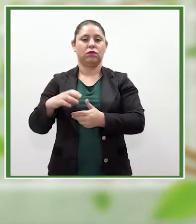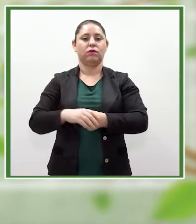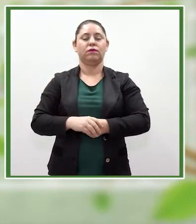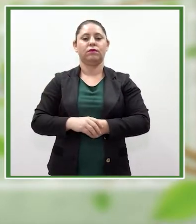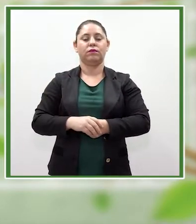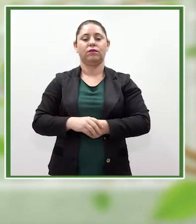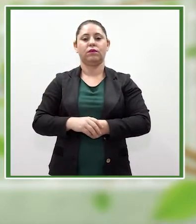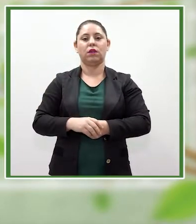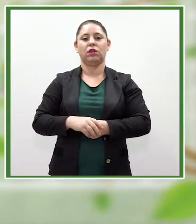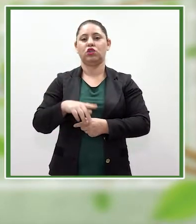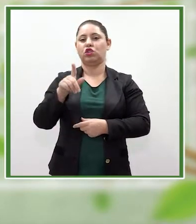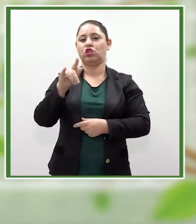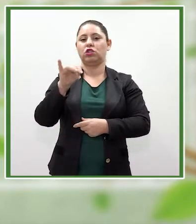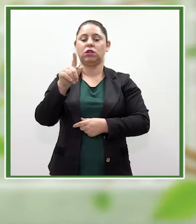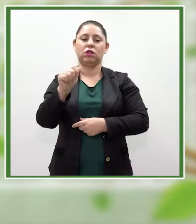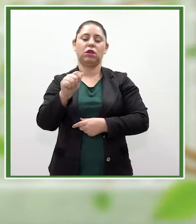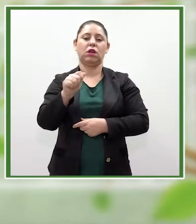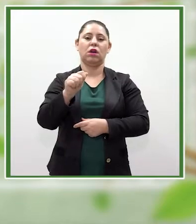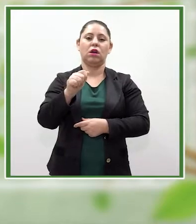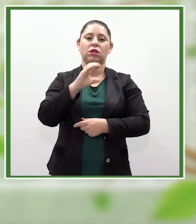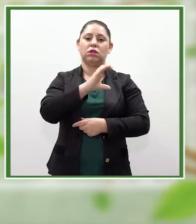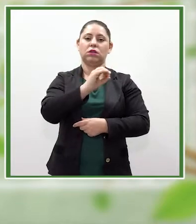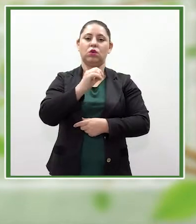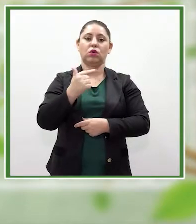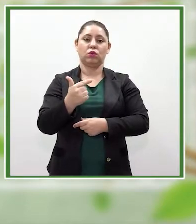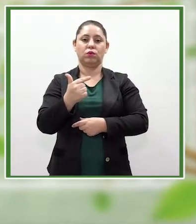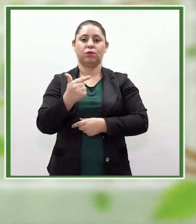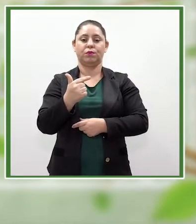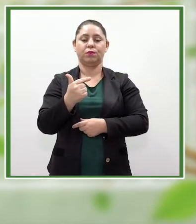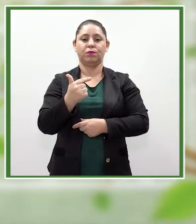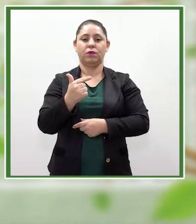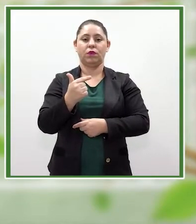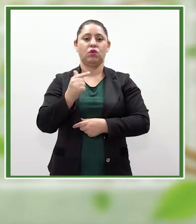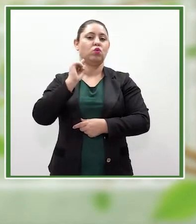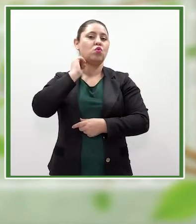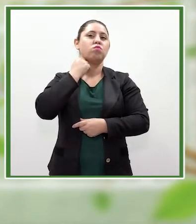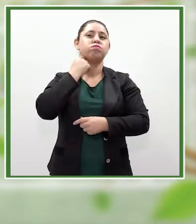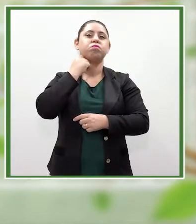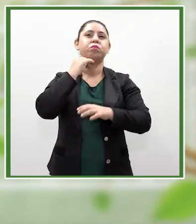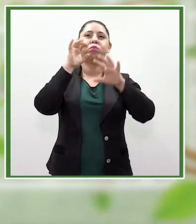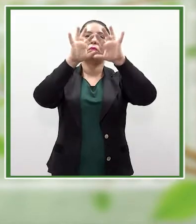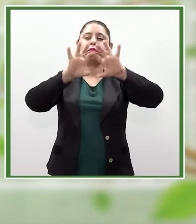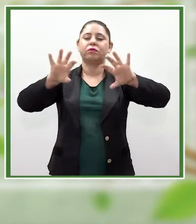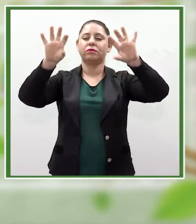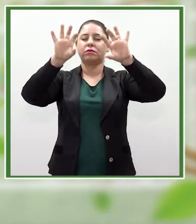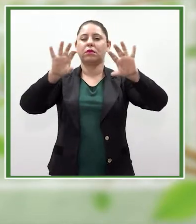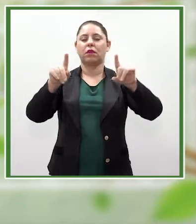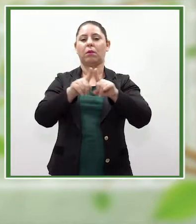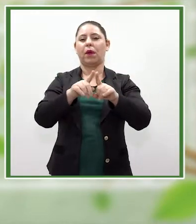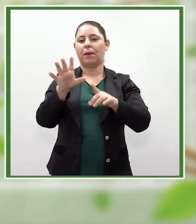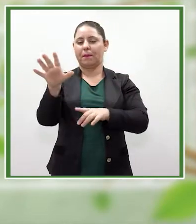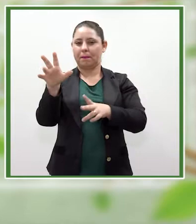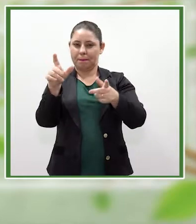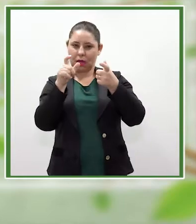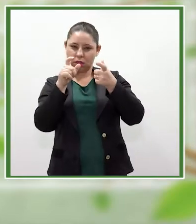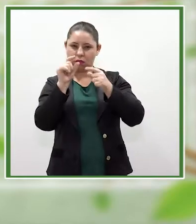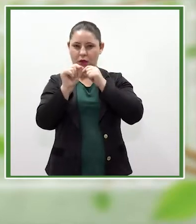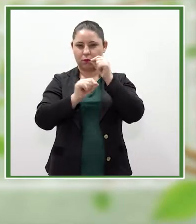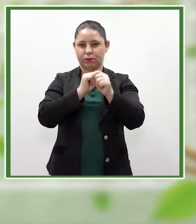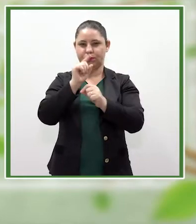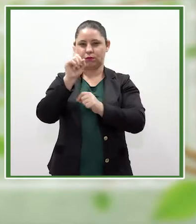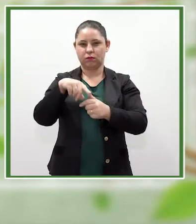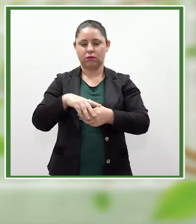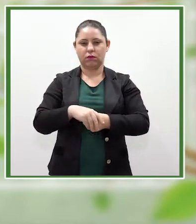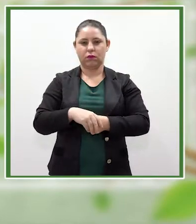ao aumento do desmatamento. Essa barra verde diz respeito à mudança de uso da terra, onde estão computadas